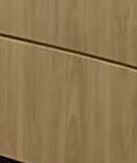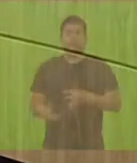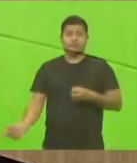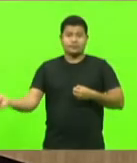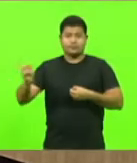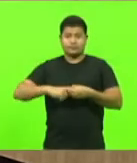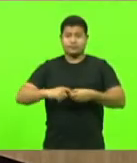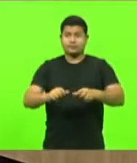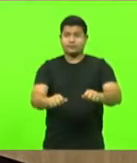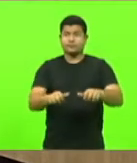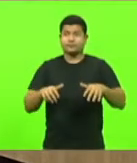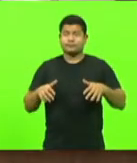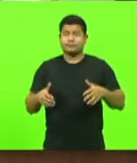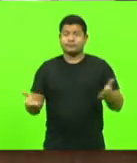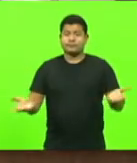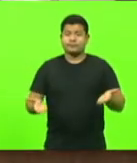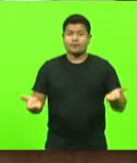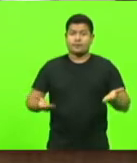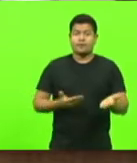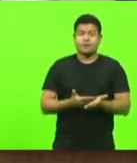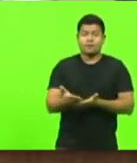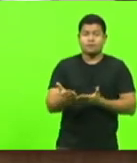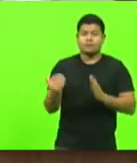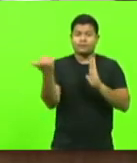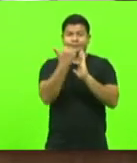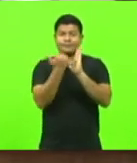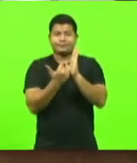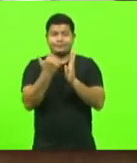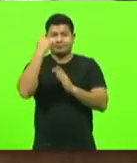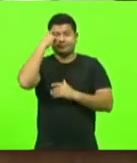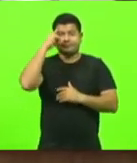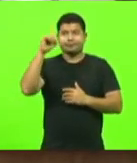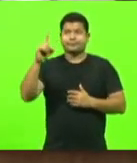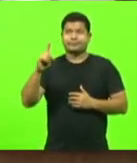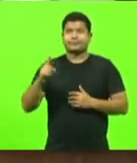Reaberta a sessão, passamos à ordem do dia.